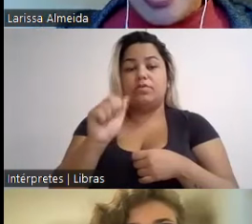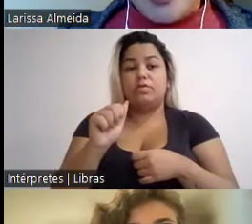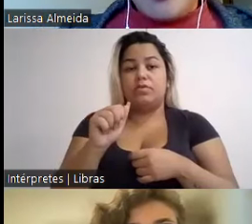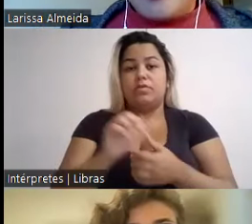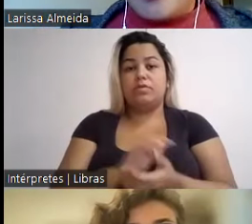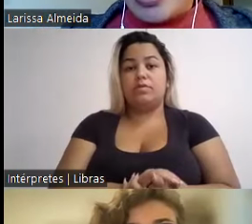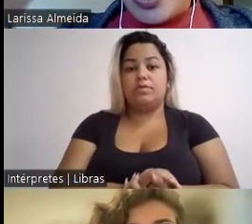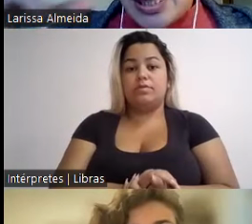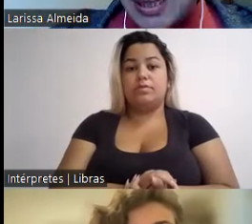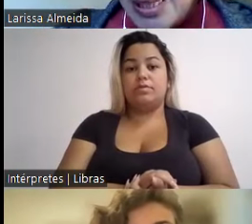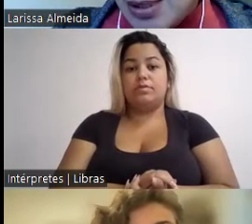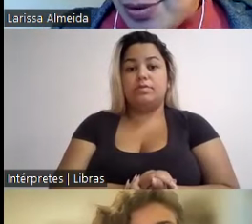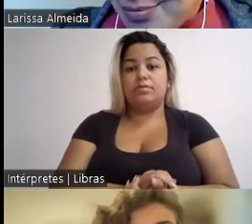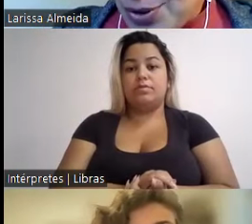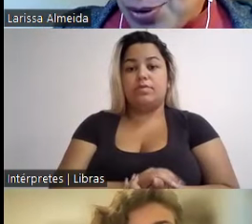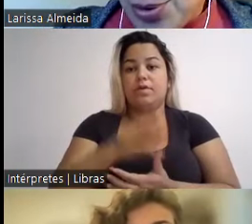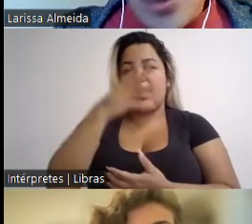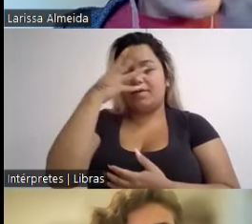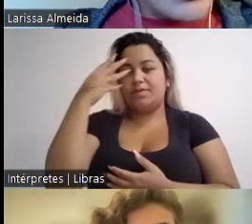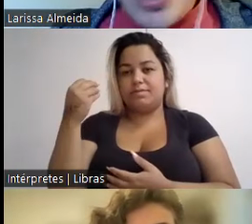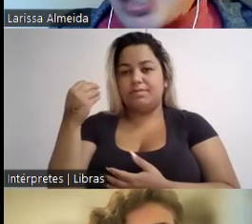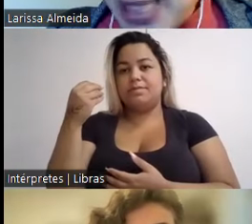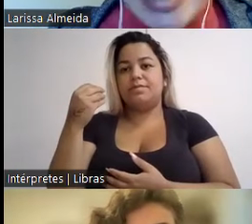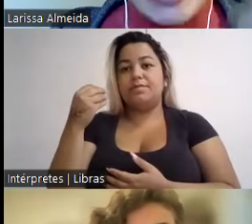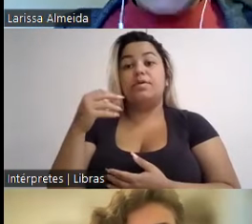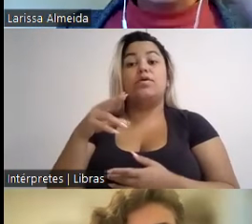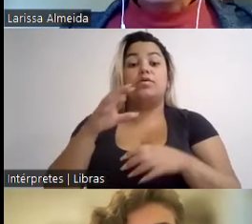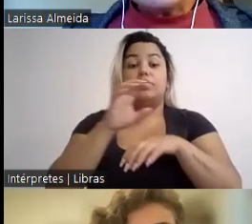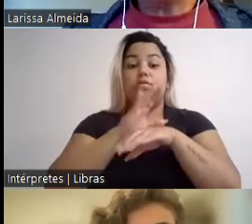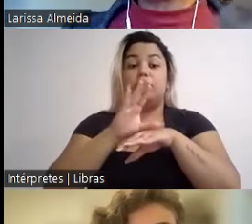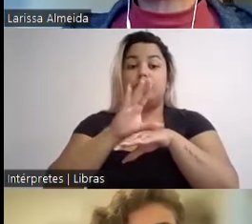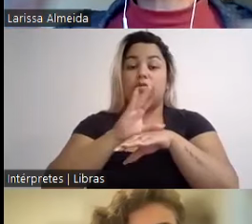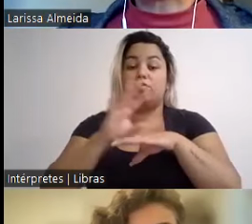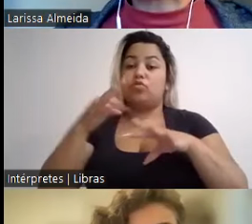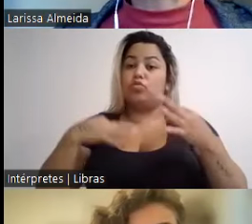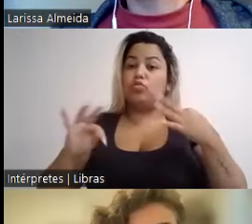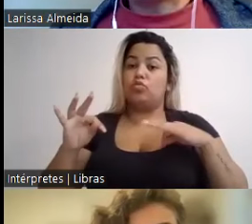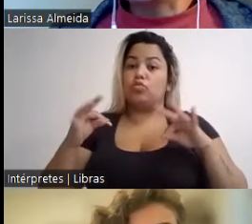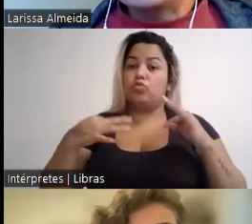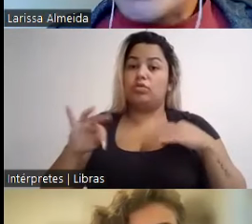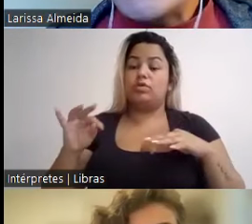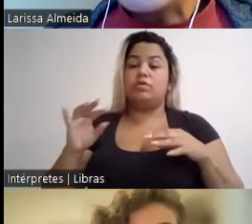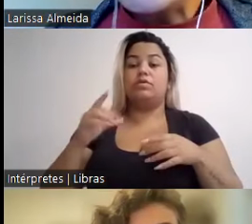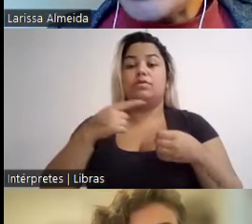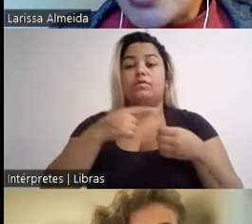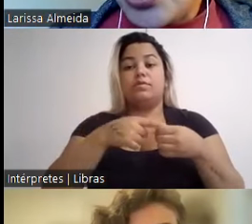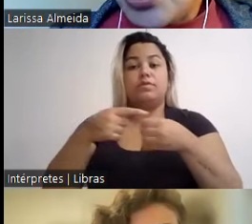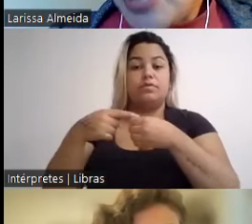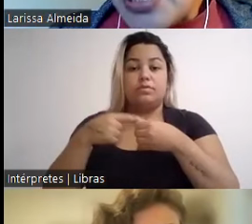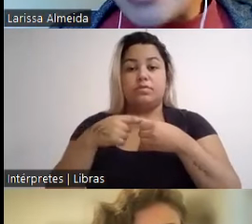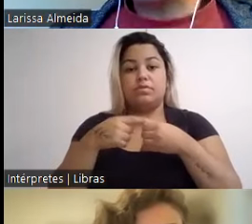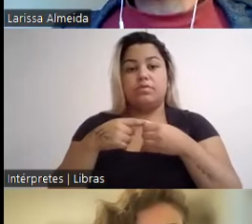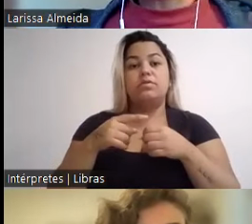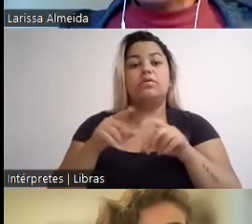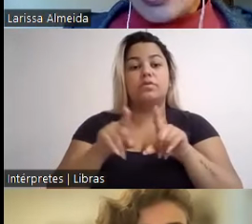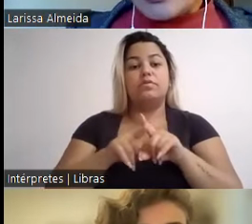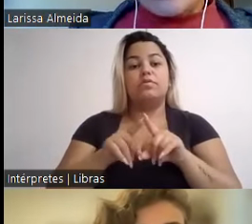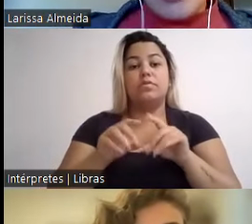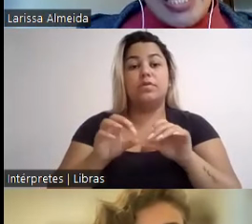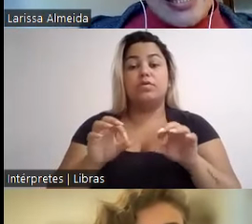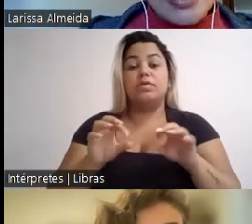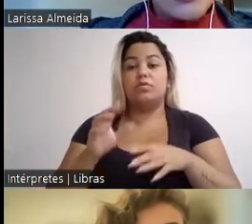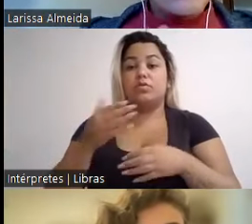Ai. Agora eu esqueci, no Conselho de Turismo da cidade, enfim, a gente faz parte de várias outras instâncias de governança. E em todos